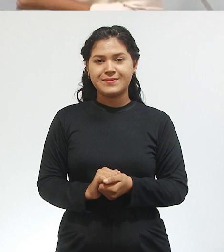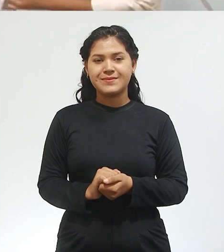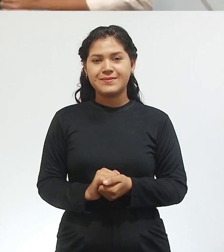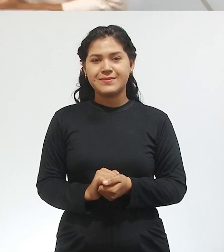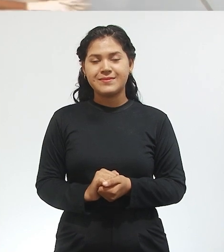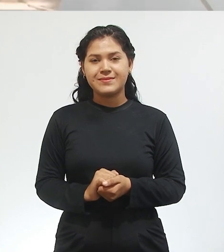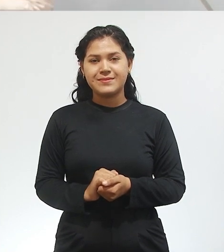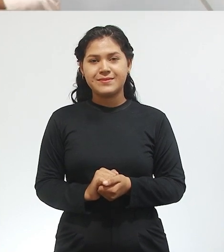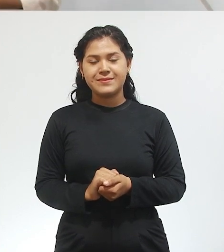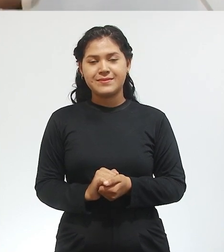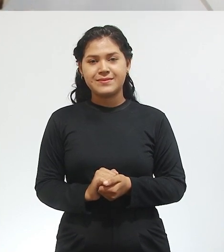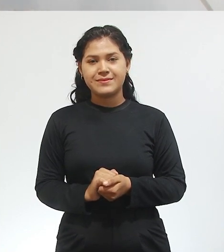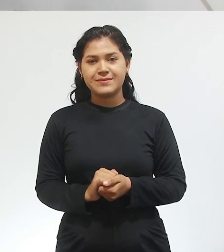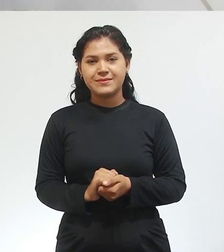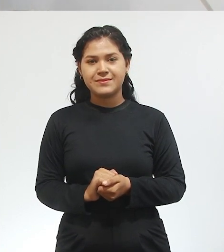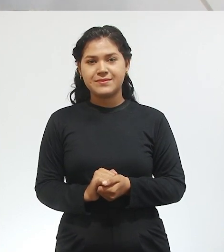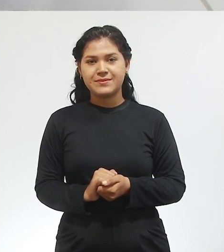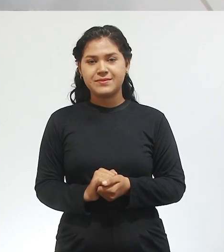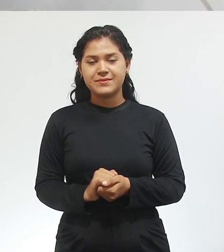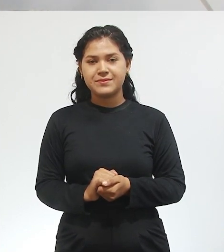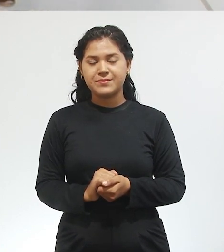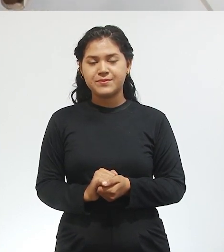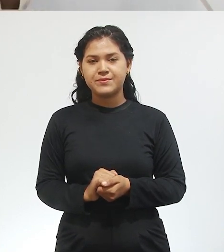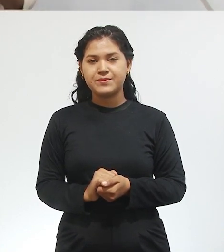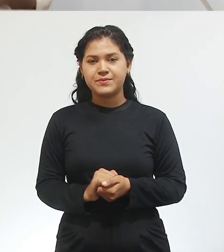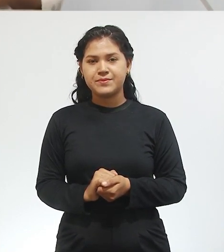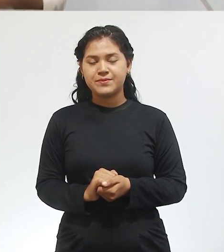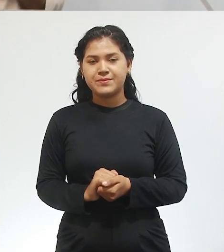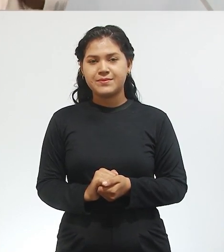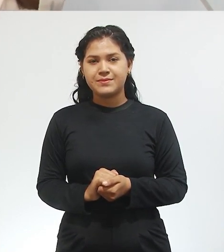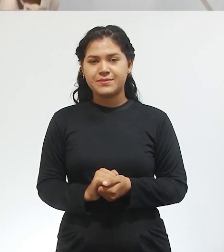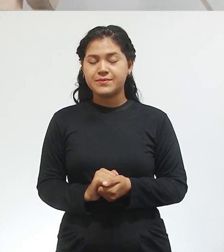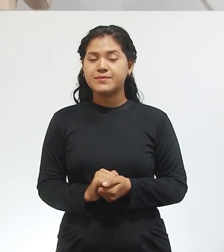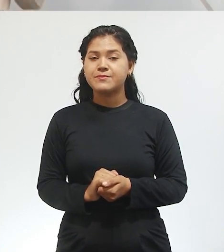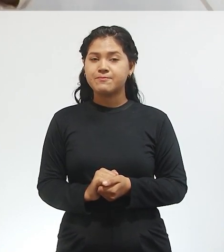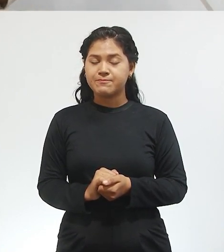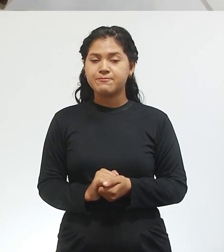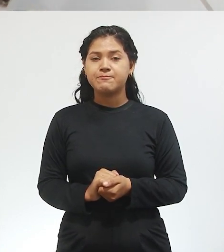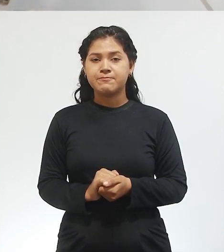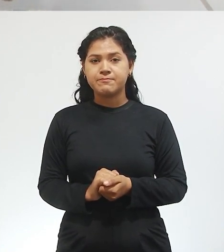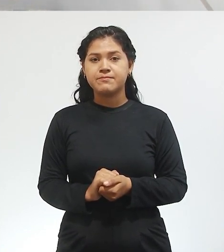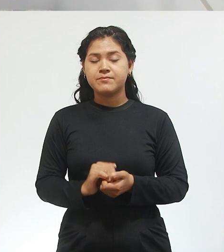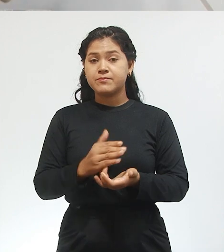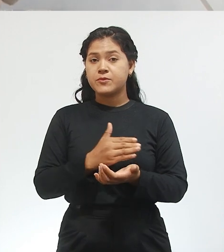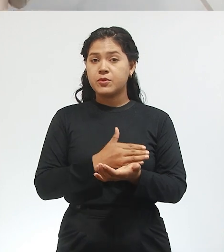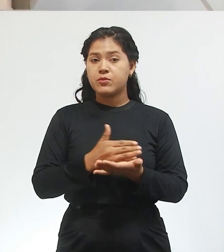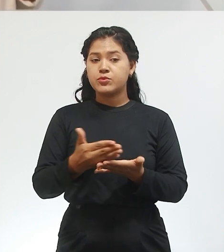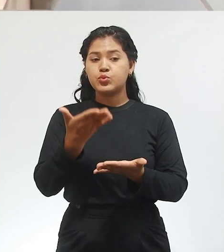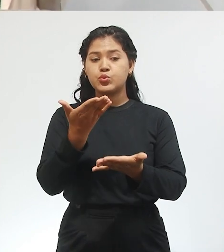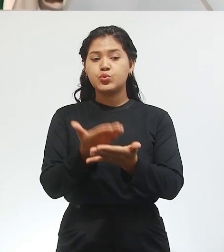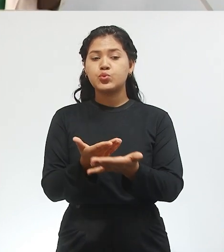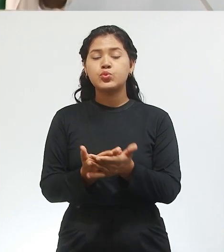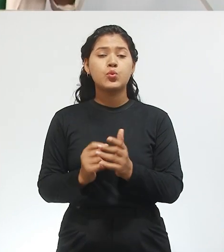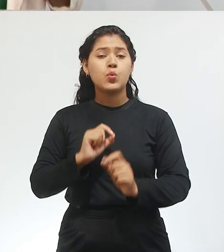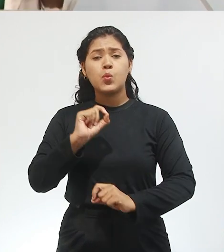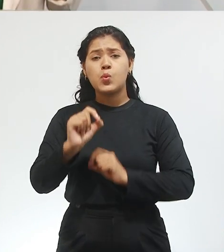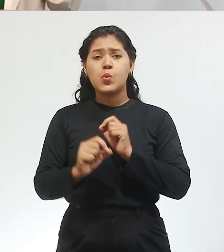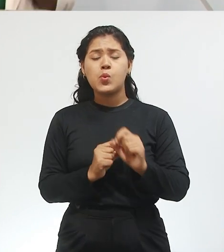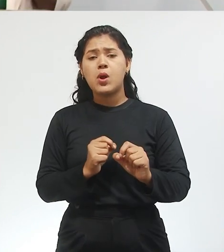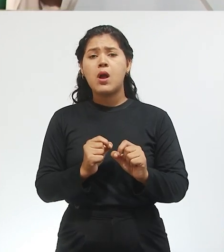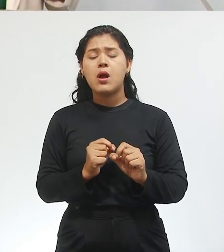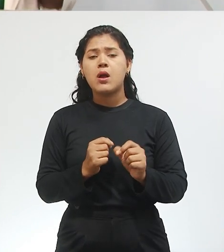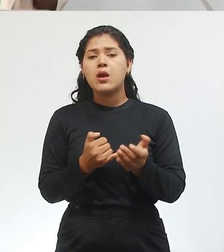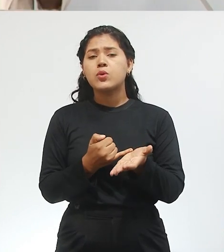aula, ok? Bom, gente, inicialmente nós vamos estudar o quê? Os